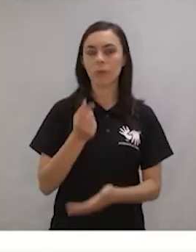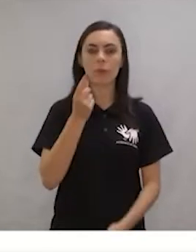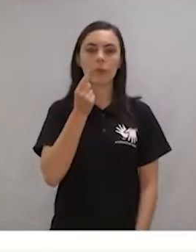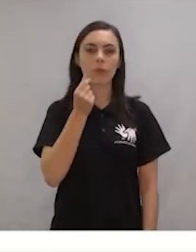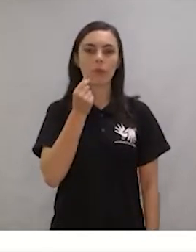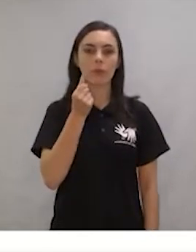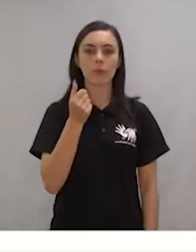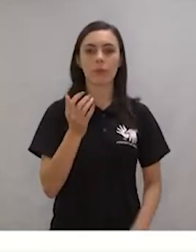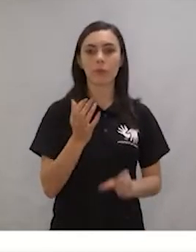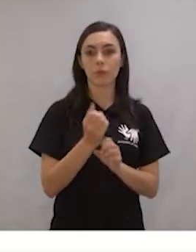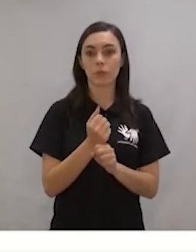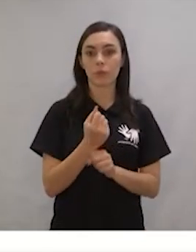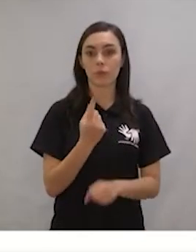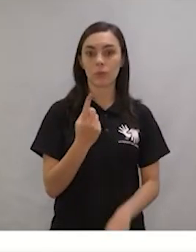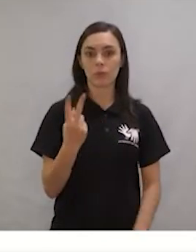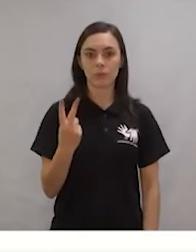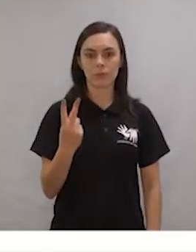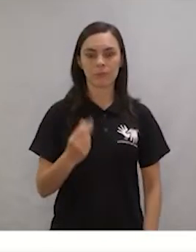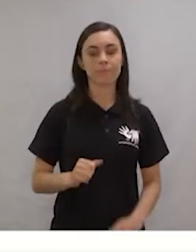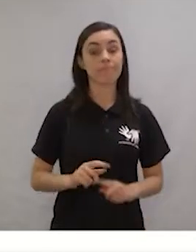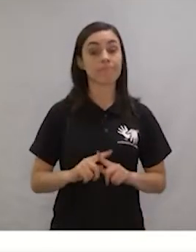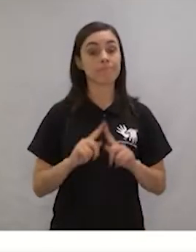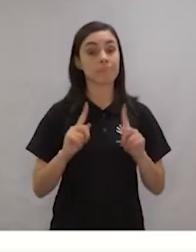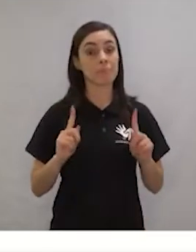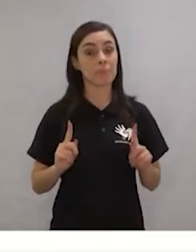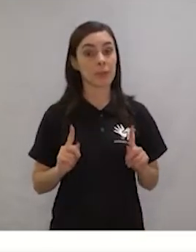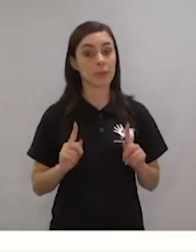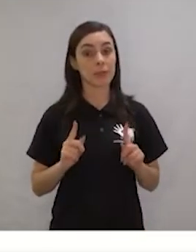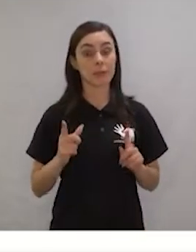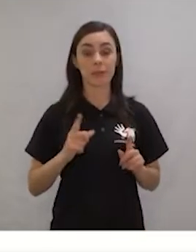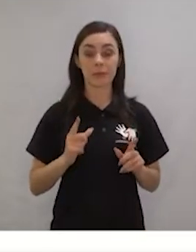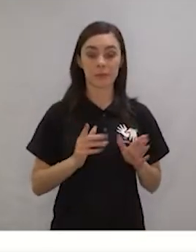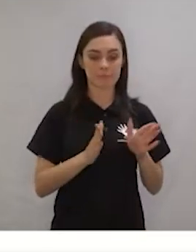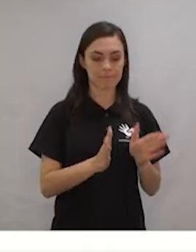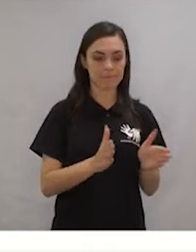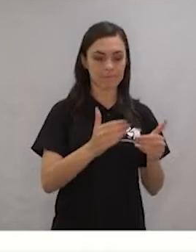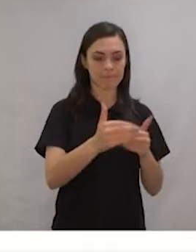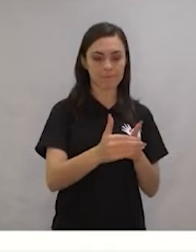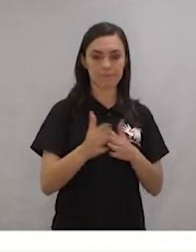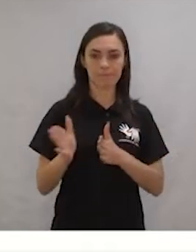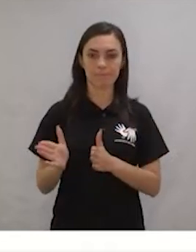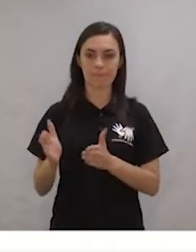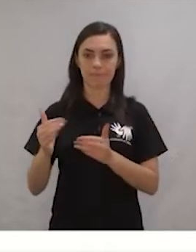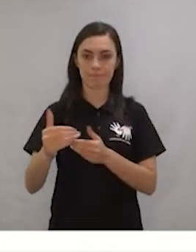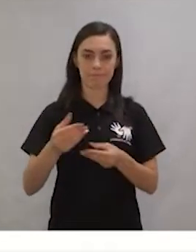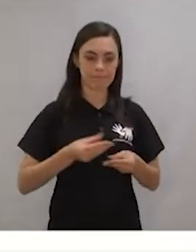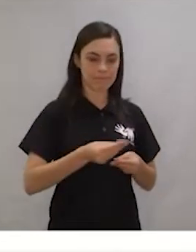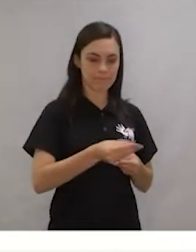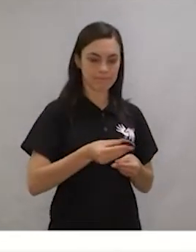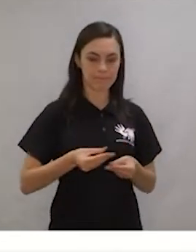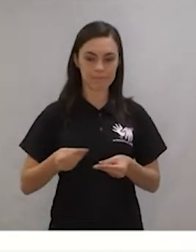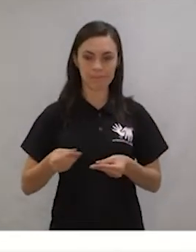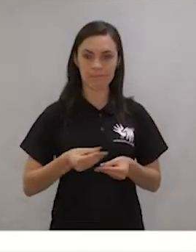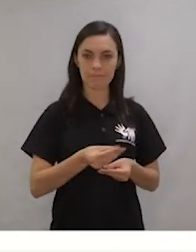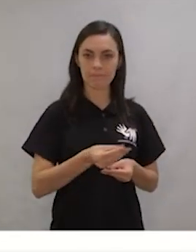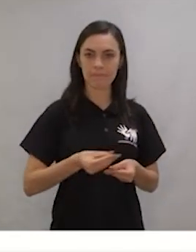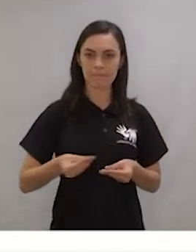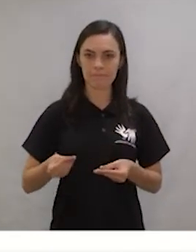12 lápis, mas repartiu em duas